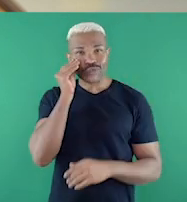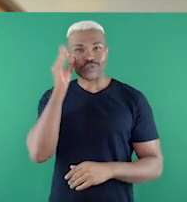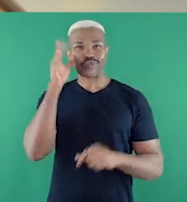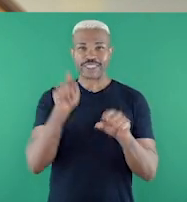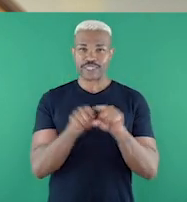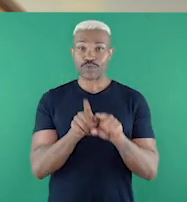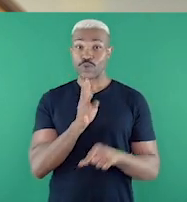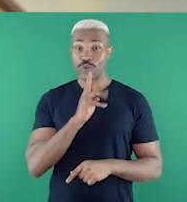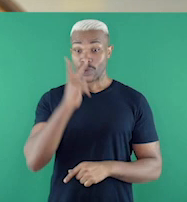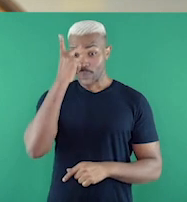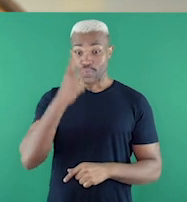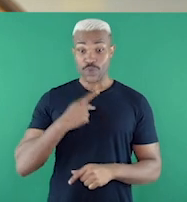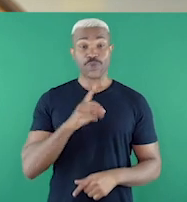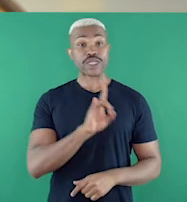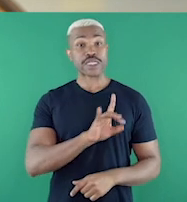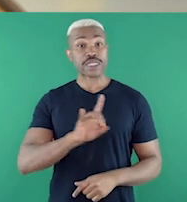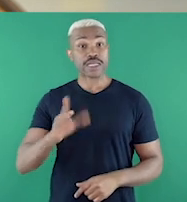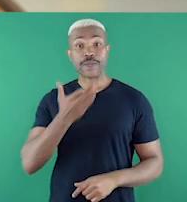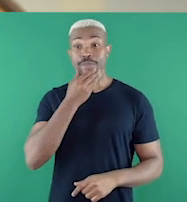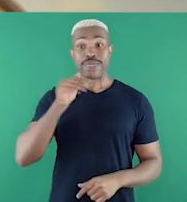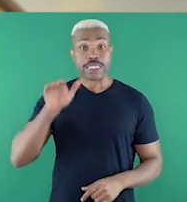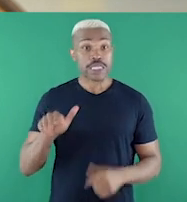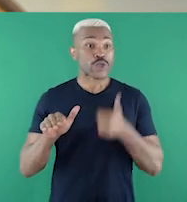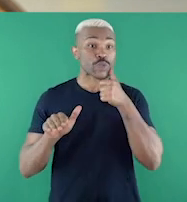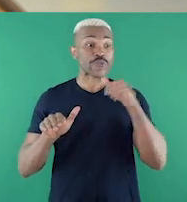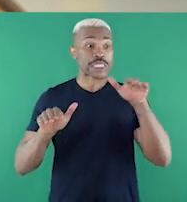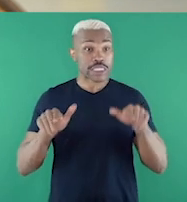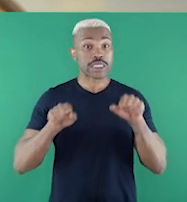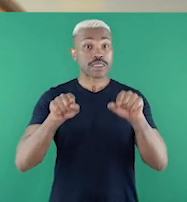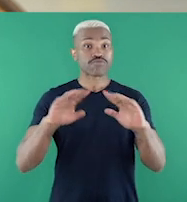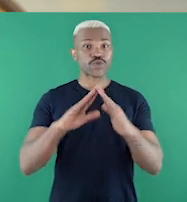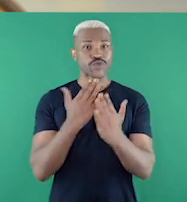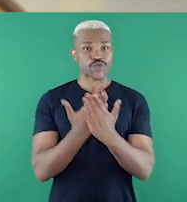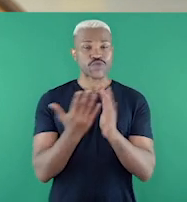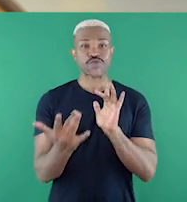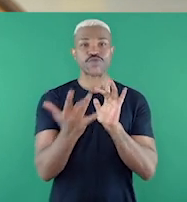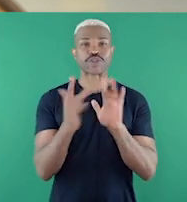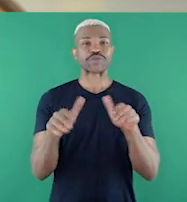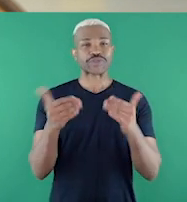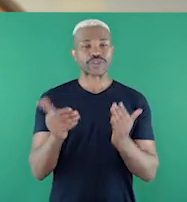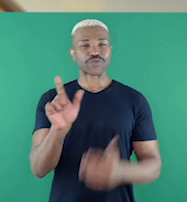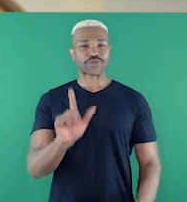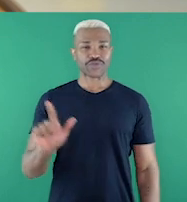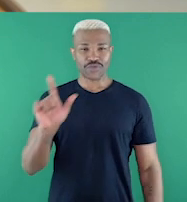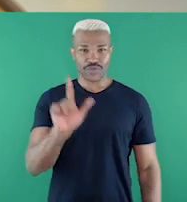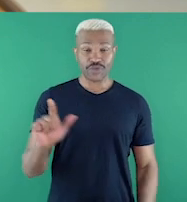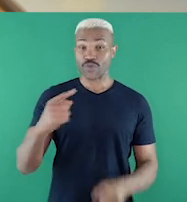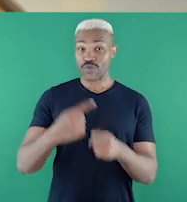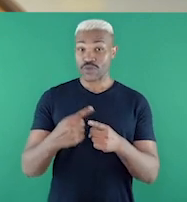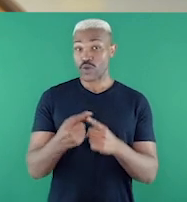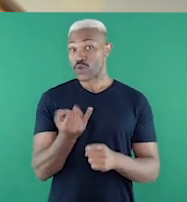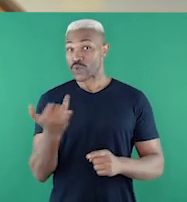de autoconhecimento de cada menino, de cada menina que está na escola e que vai ter contato então com essa literatura. Porque tem